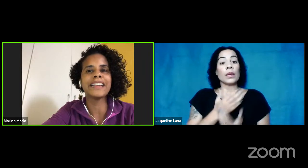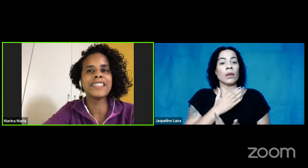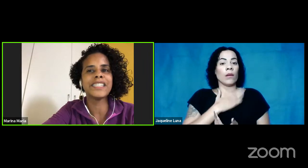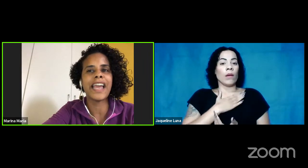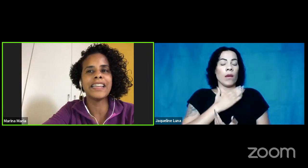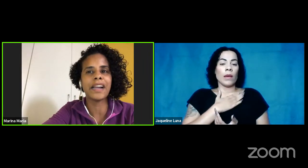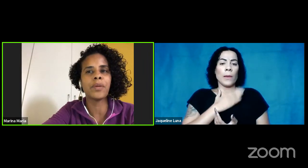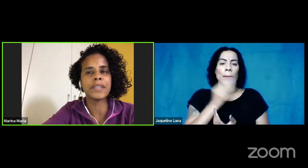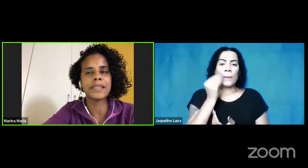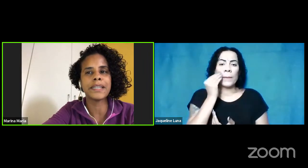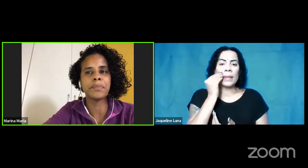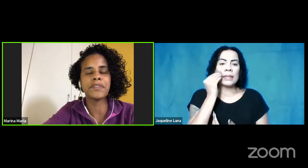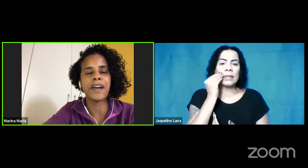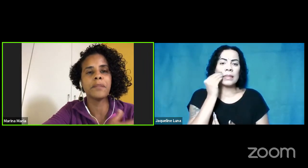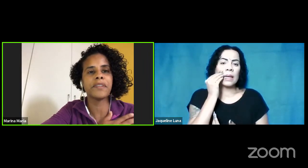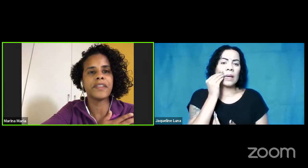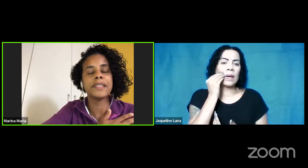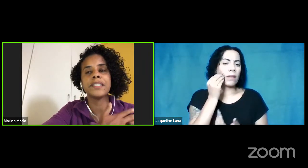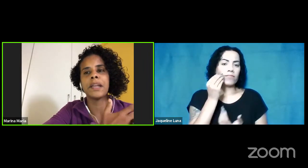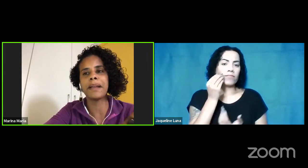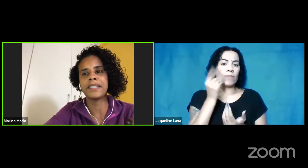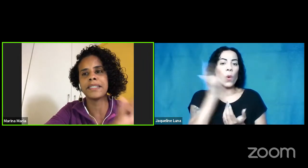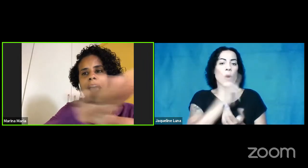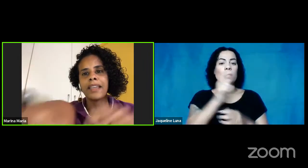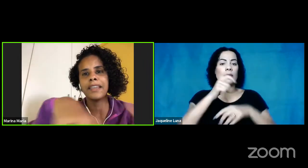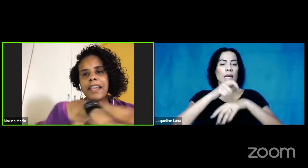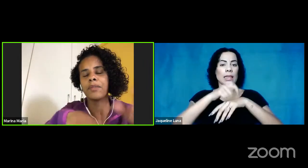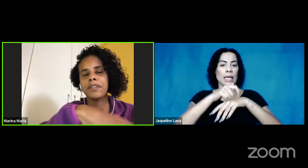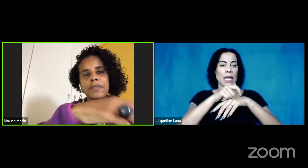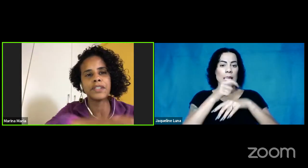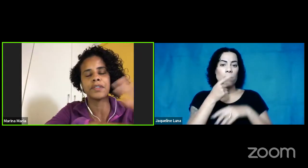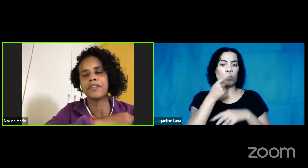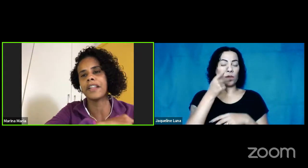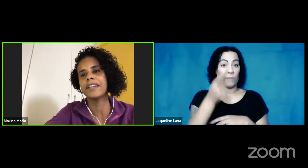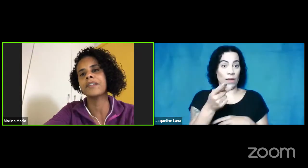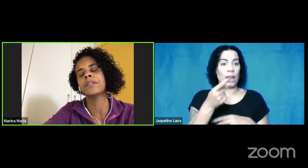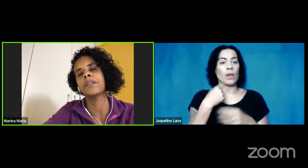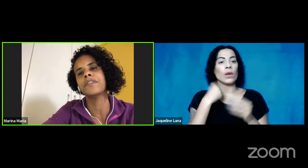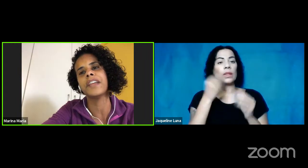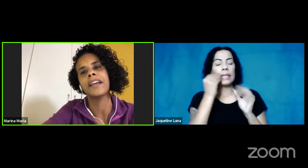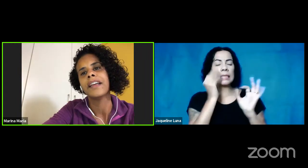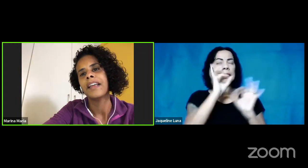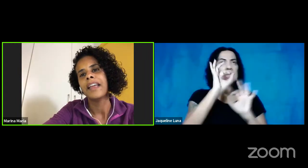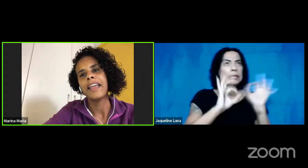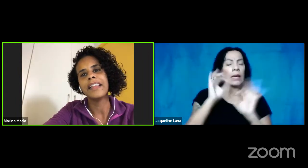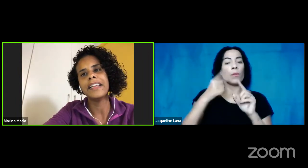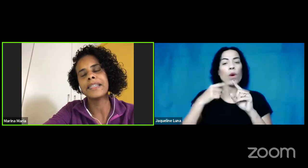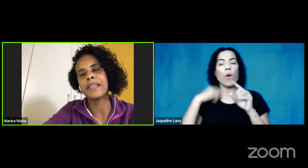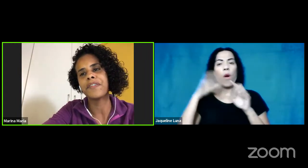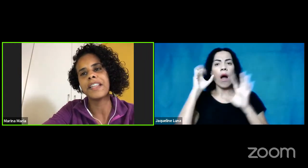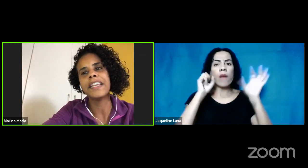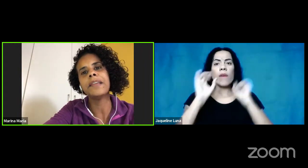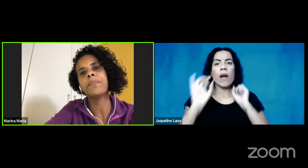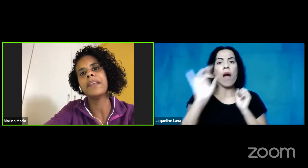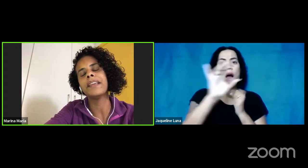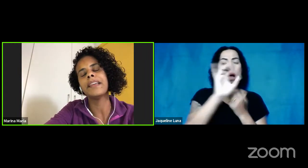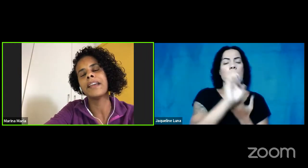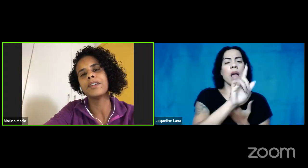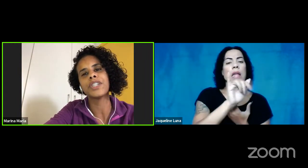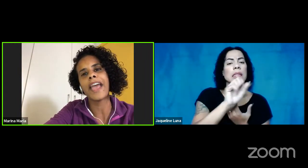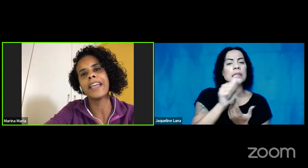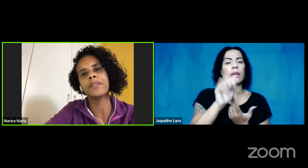tentar garantir aí da conta desse tempo de fala, eu preferi sistematizar aqui, né, enquanto vocês foram falando, enquanto eu ouvia Elisa,